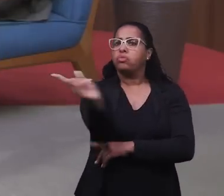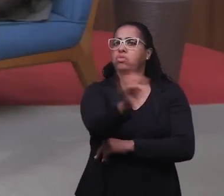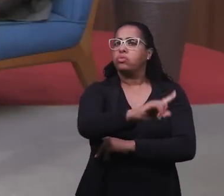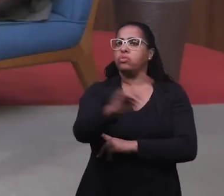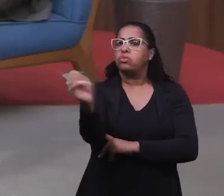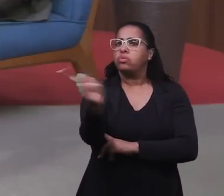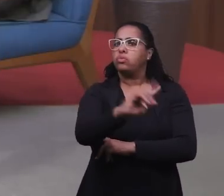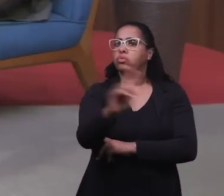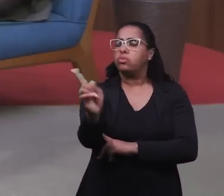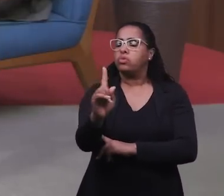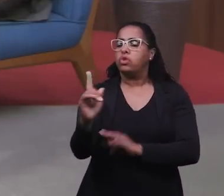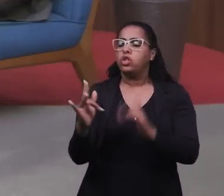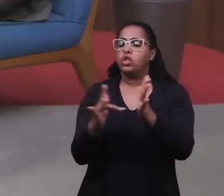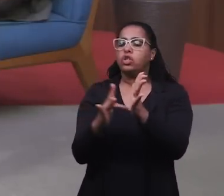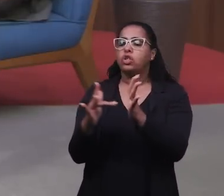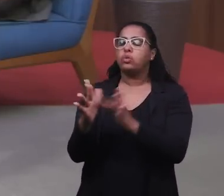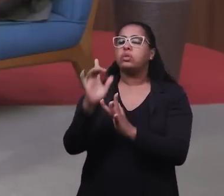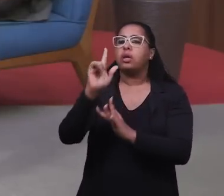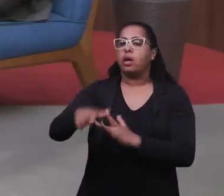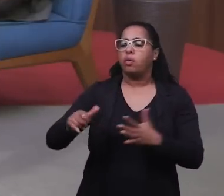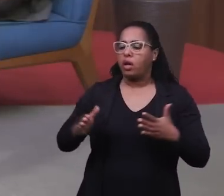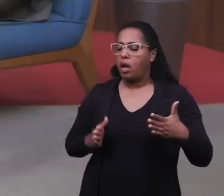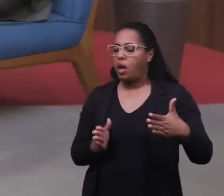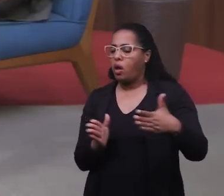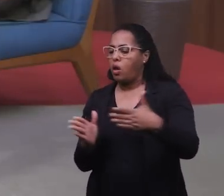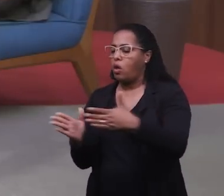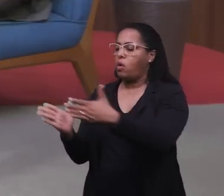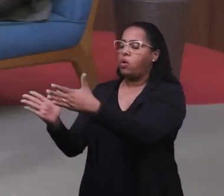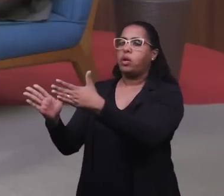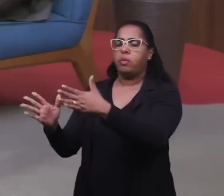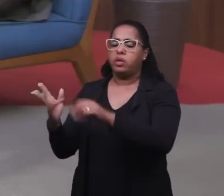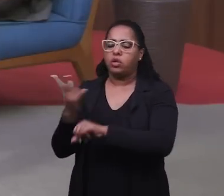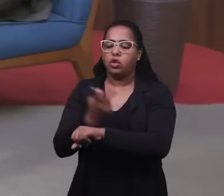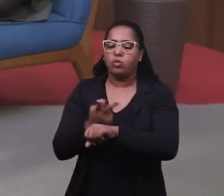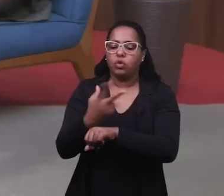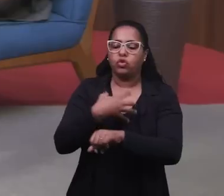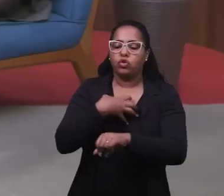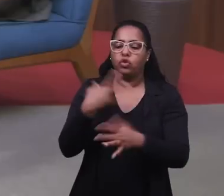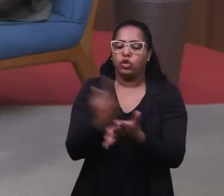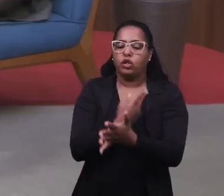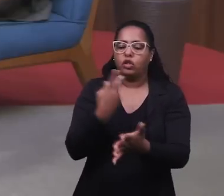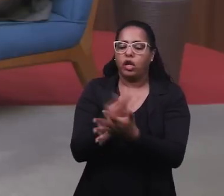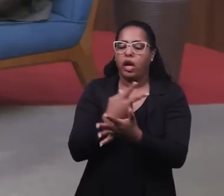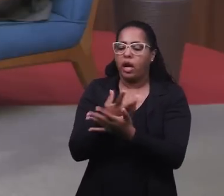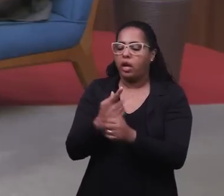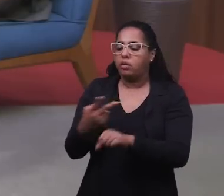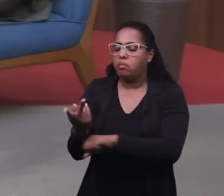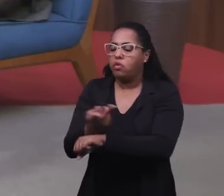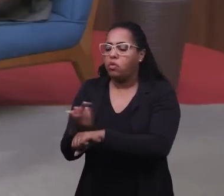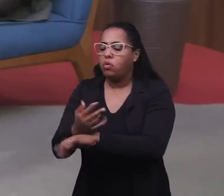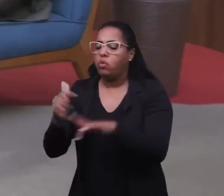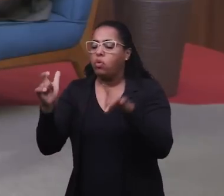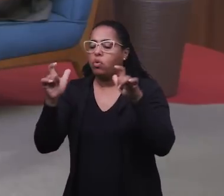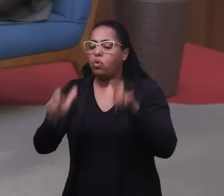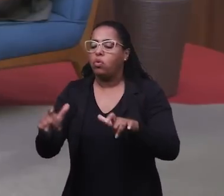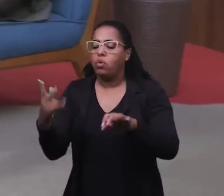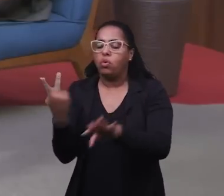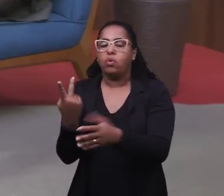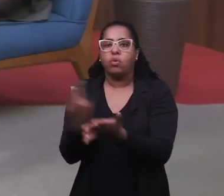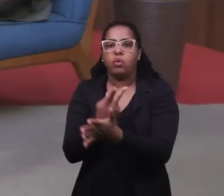o caminho. Então ele buscou da forma errada e, como o Sérgio disse, buscou nos lugares